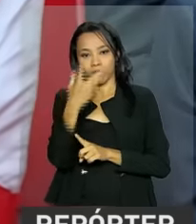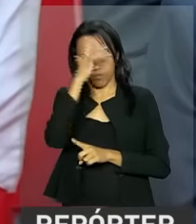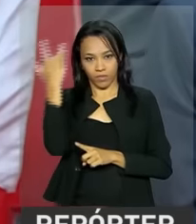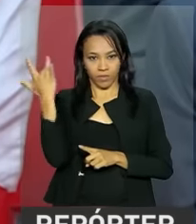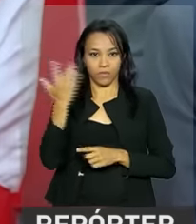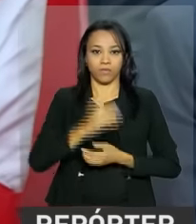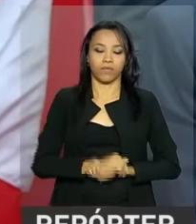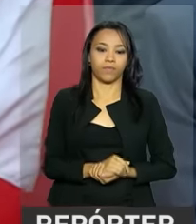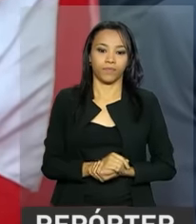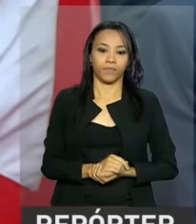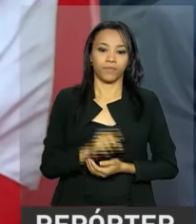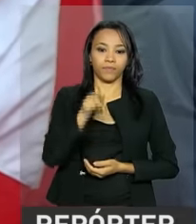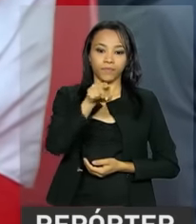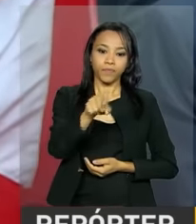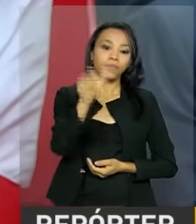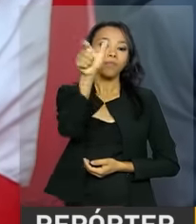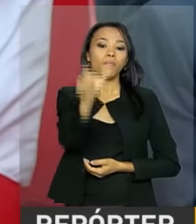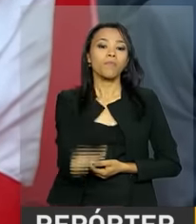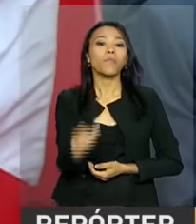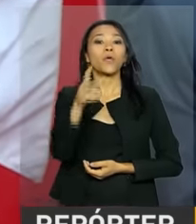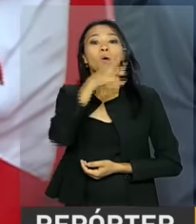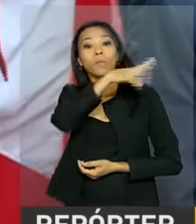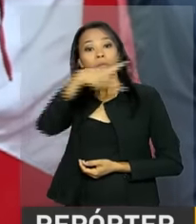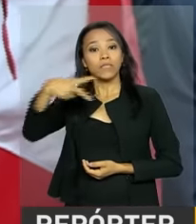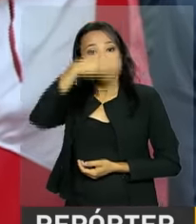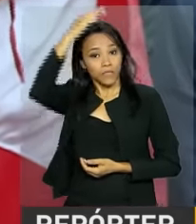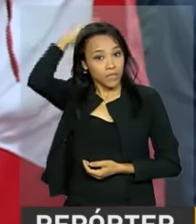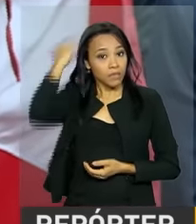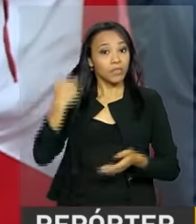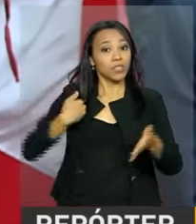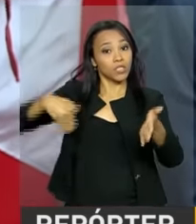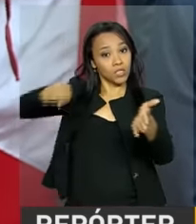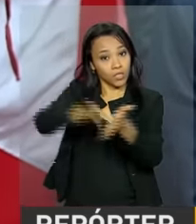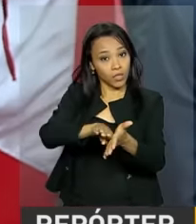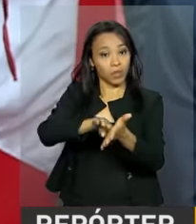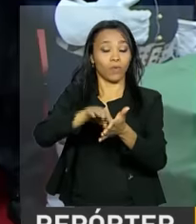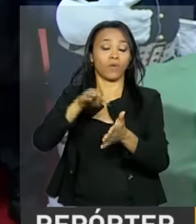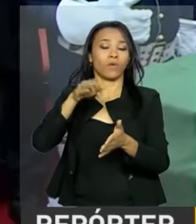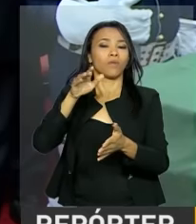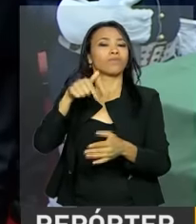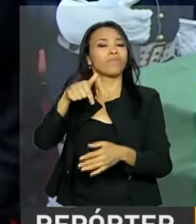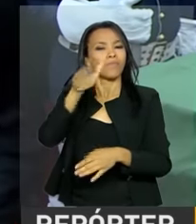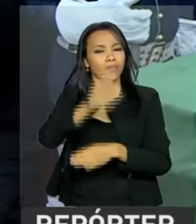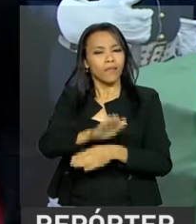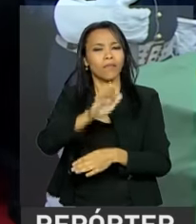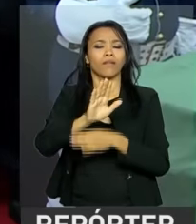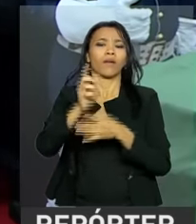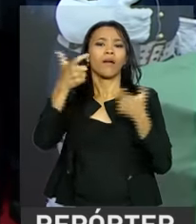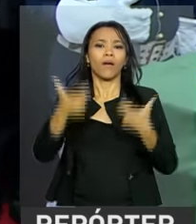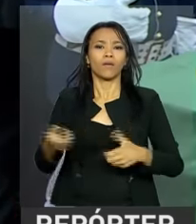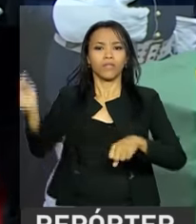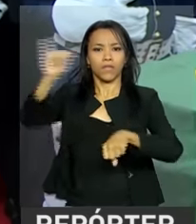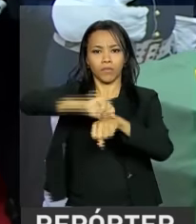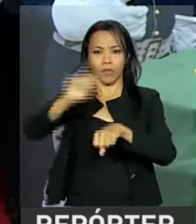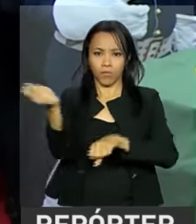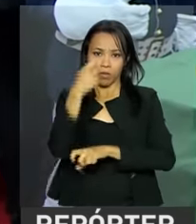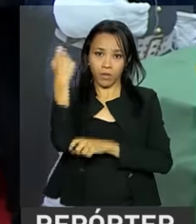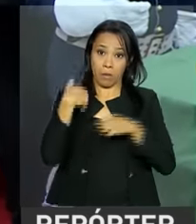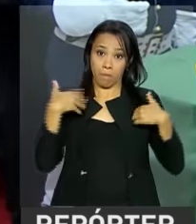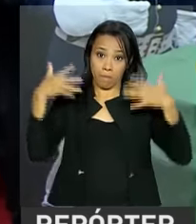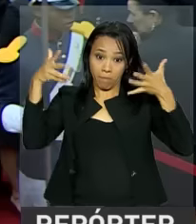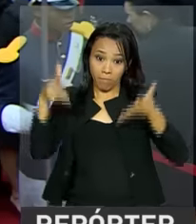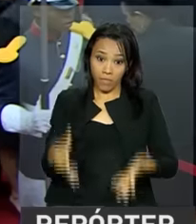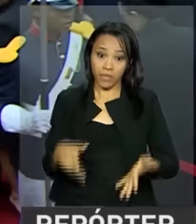Janeiro o presidente Michel Temer chegou no início da tarde a Porto Alegre para participar do velório do Ministro do